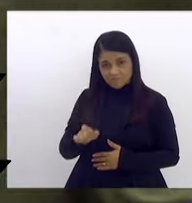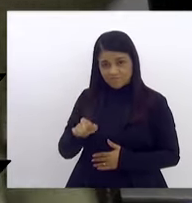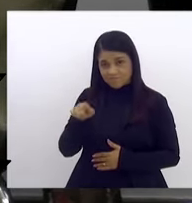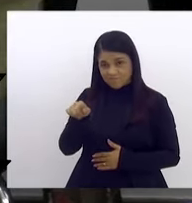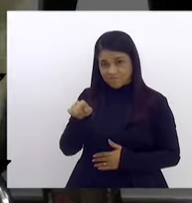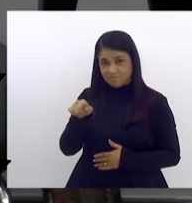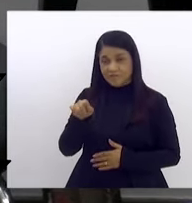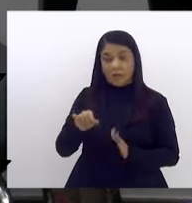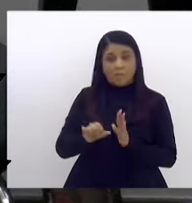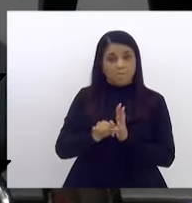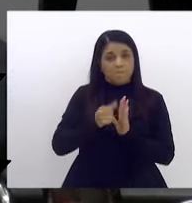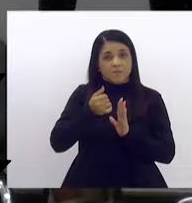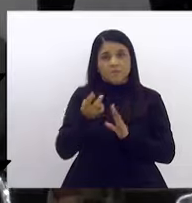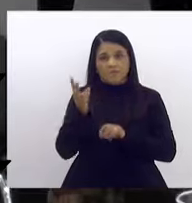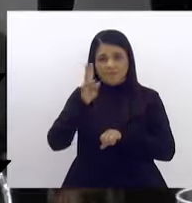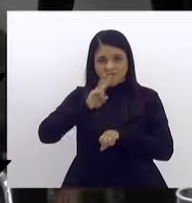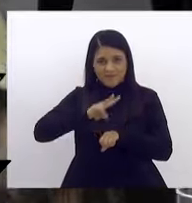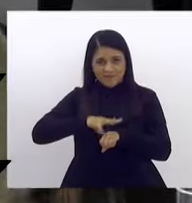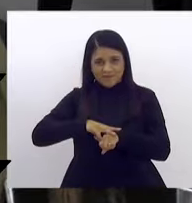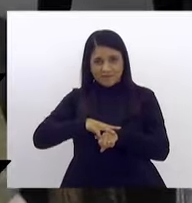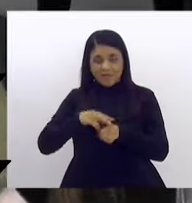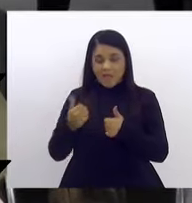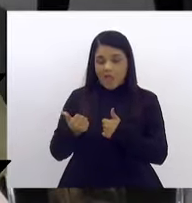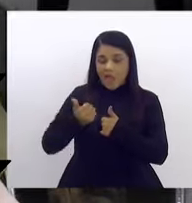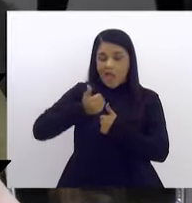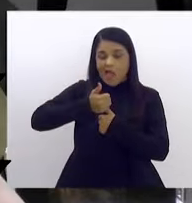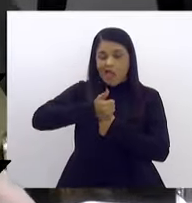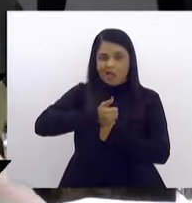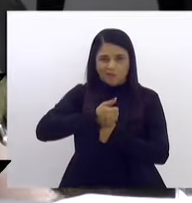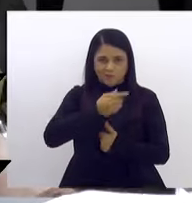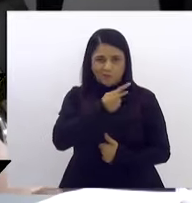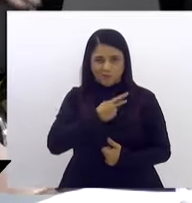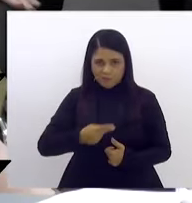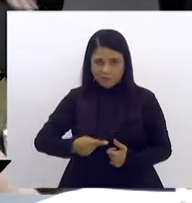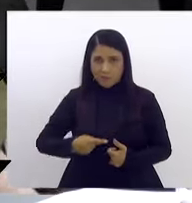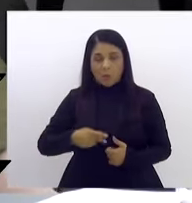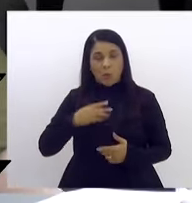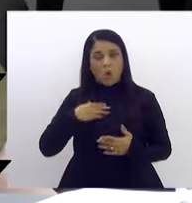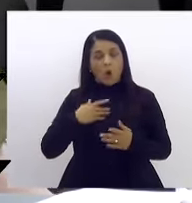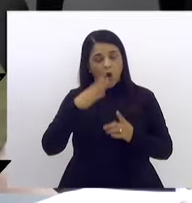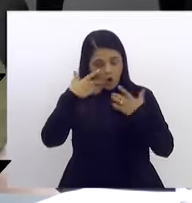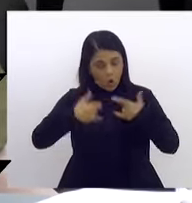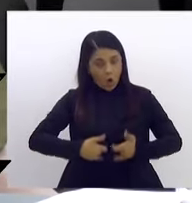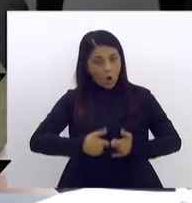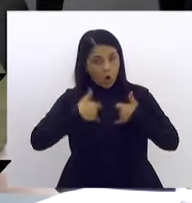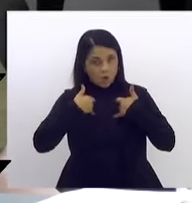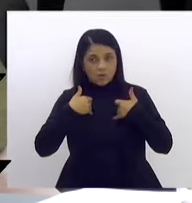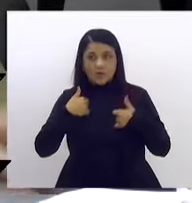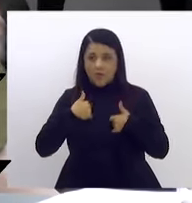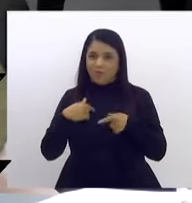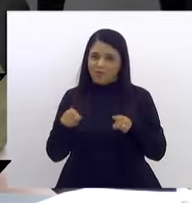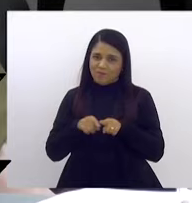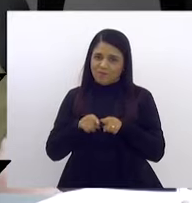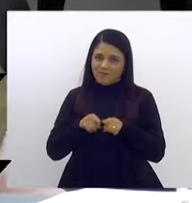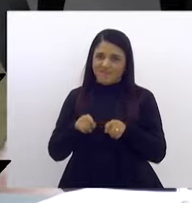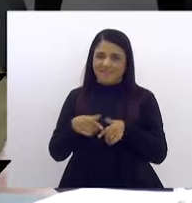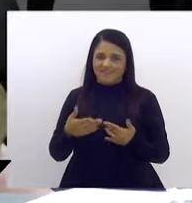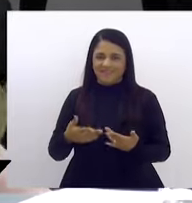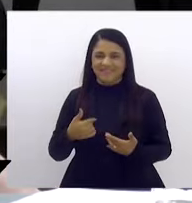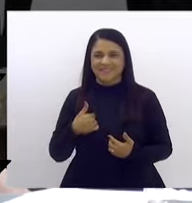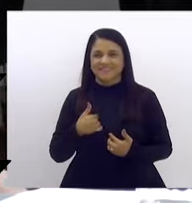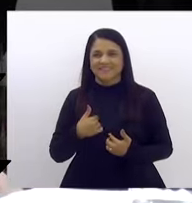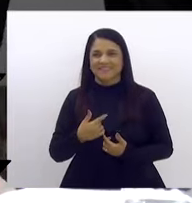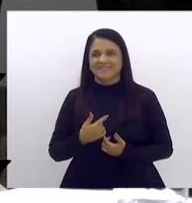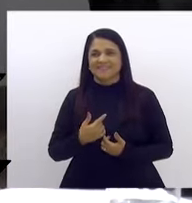pela primeira vez assumiu a presidência com muita honra e para mim a glória mas só